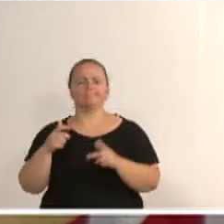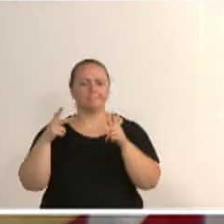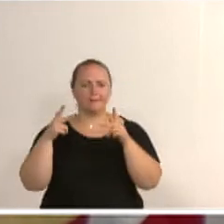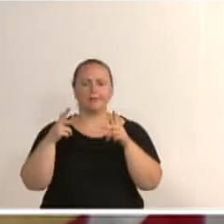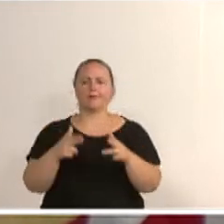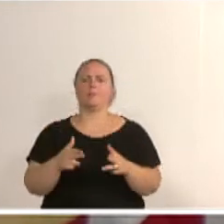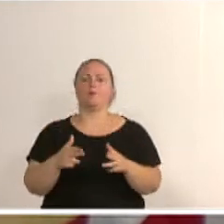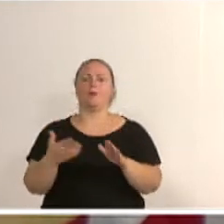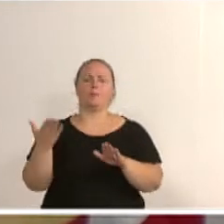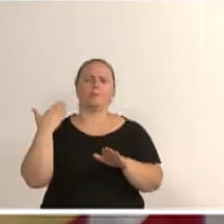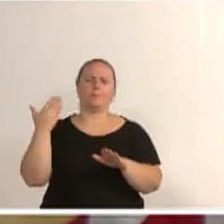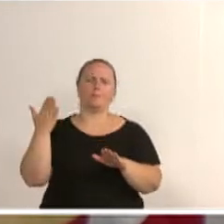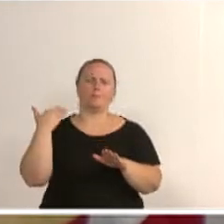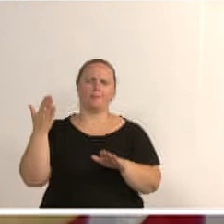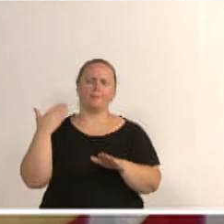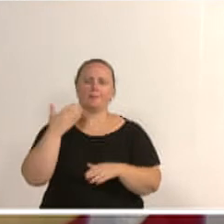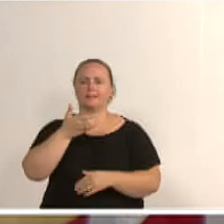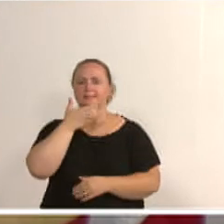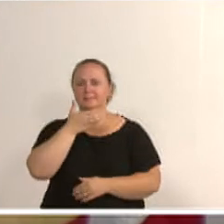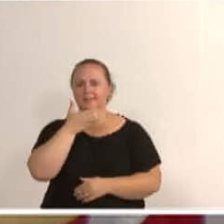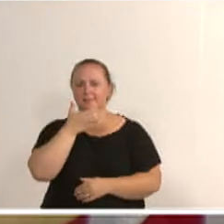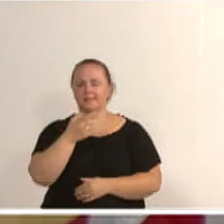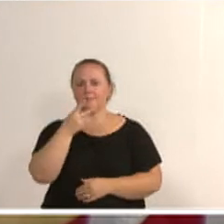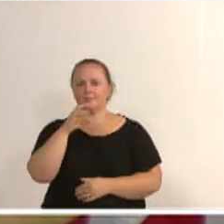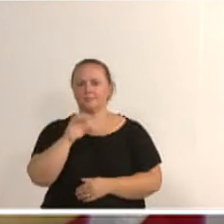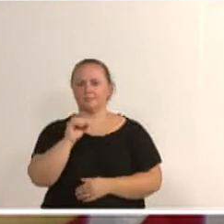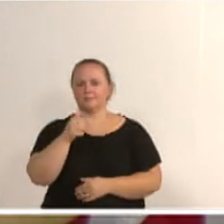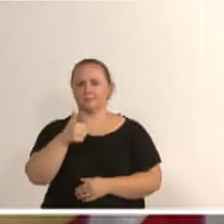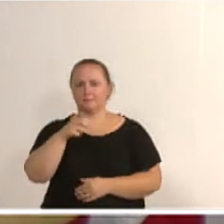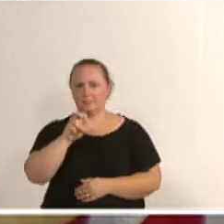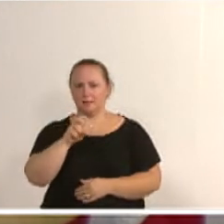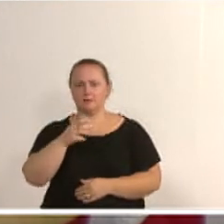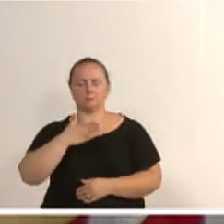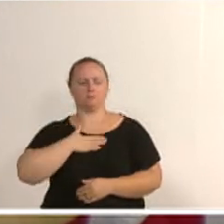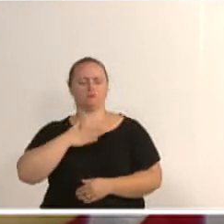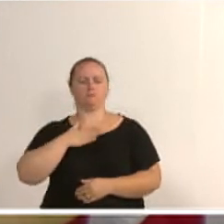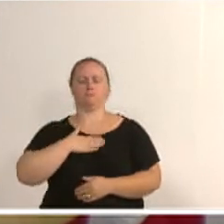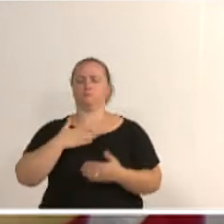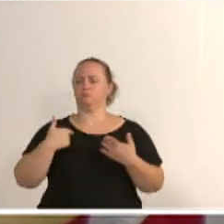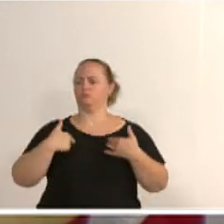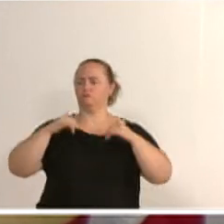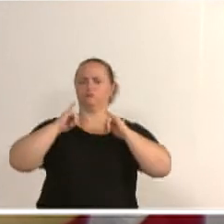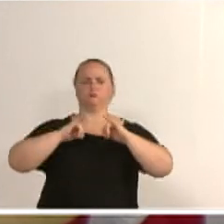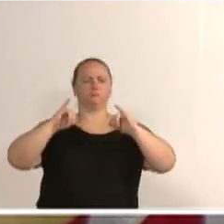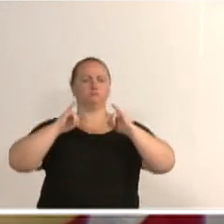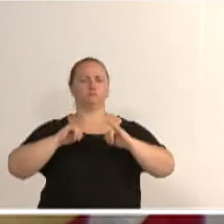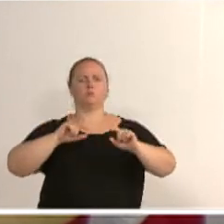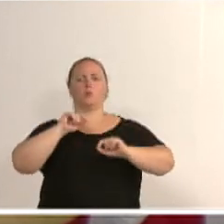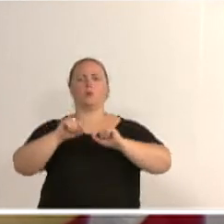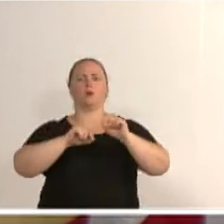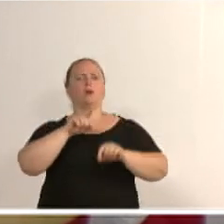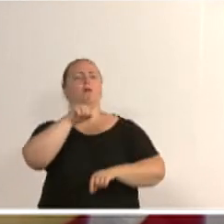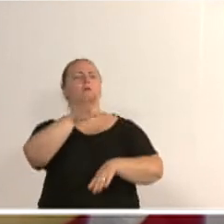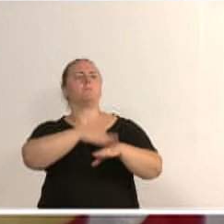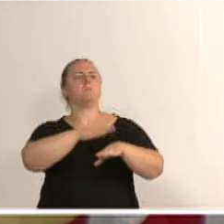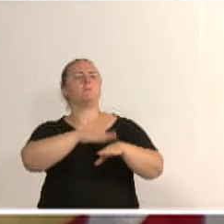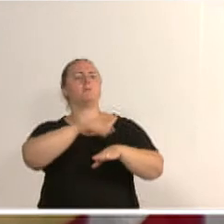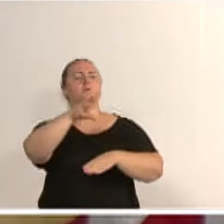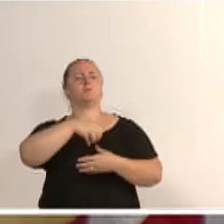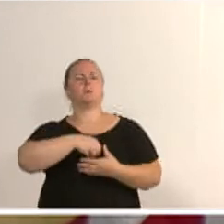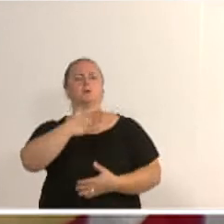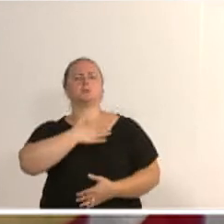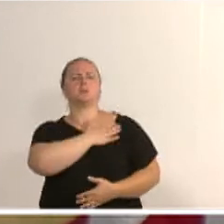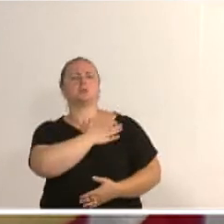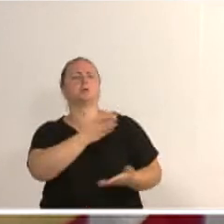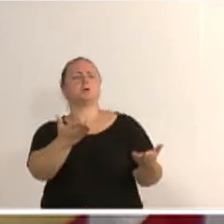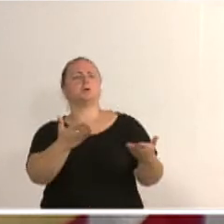mesmos que lá atrás, em dezembro de 2015, batiam no peito e esbravejavam para que ele tomasse uma atitude com relação ao